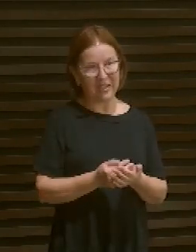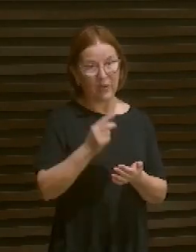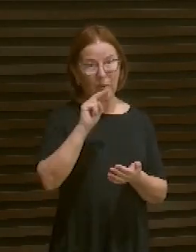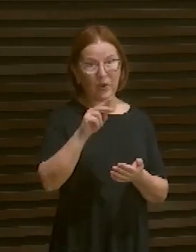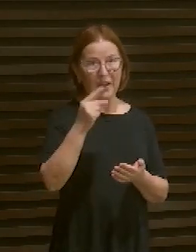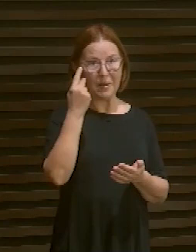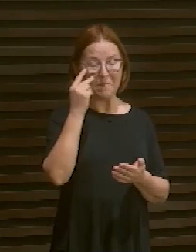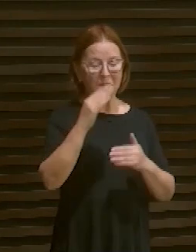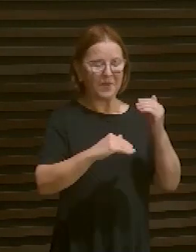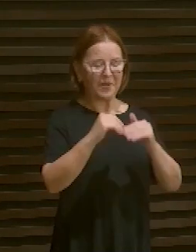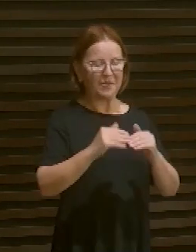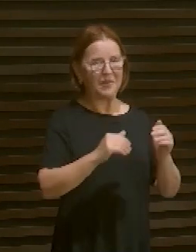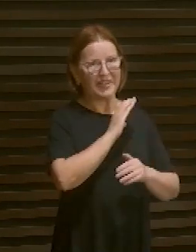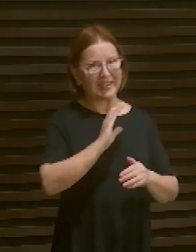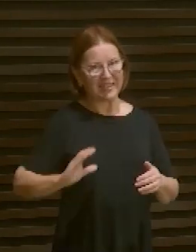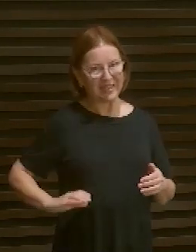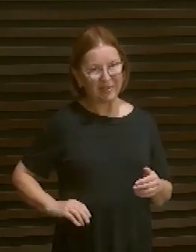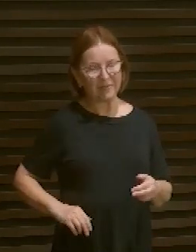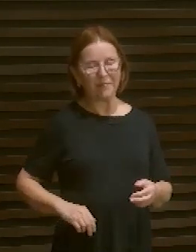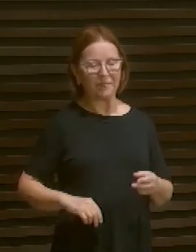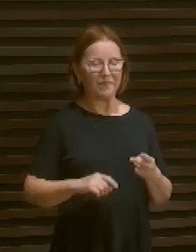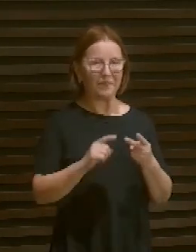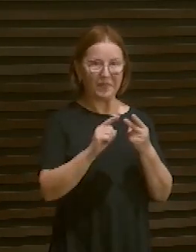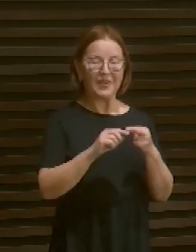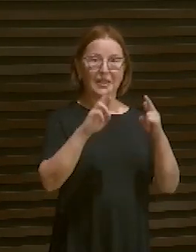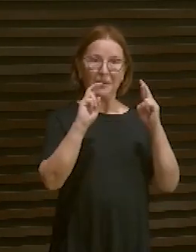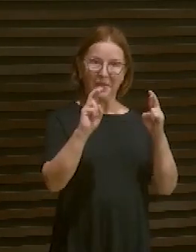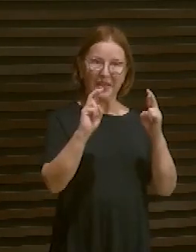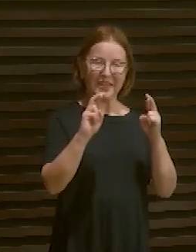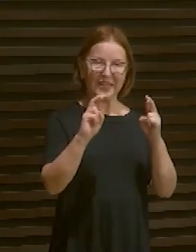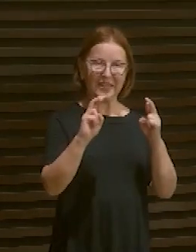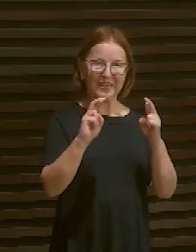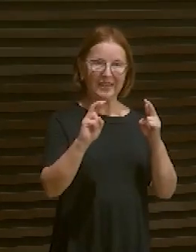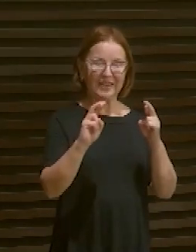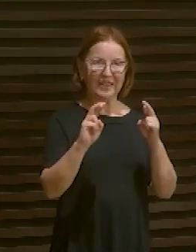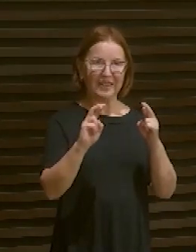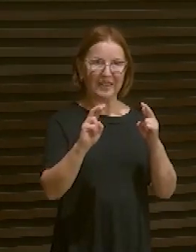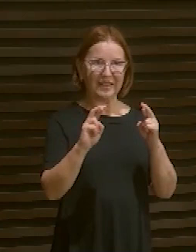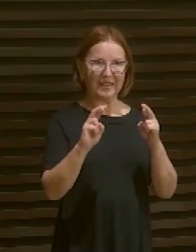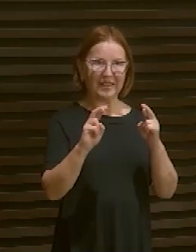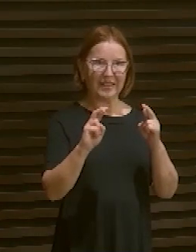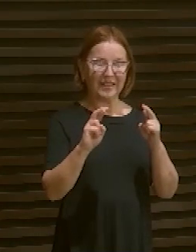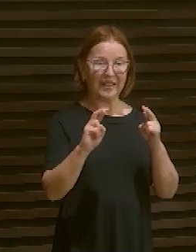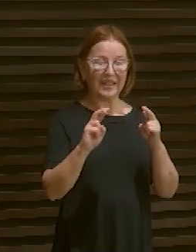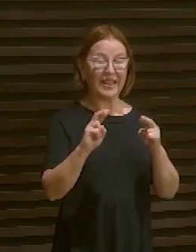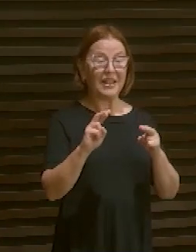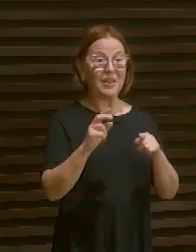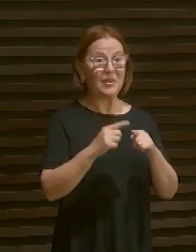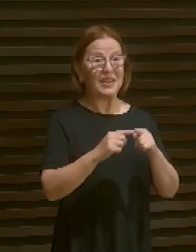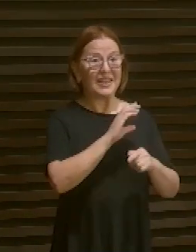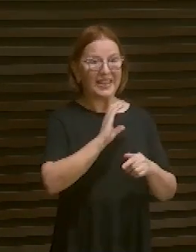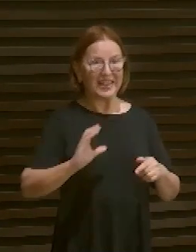fez, e a esperança para aquilo que Cristo vai voltar.